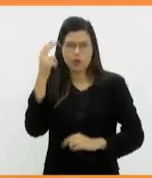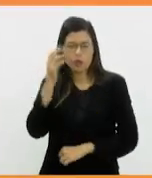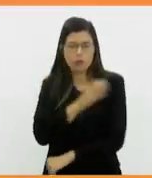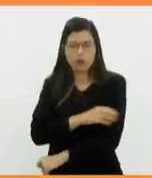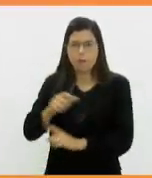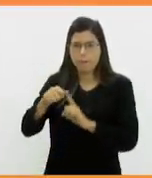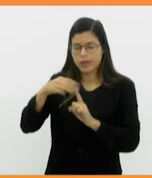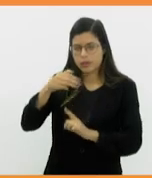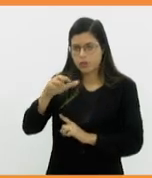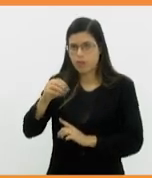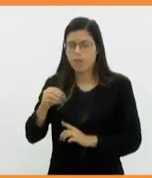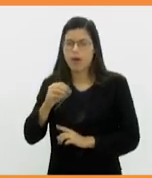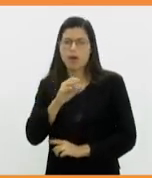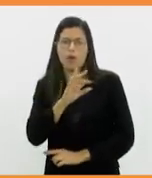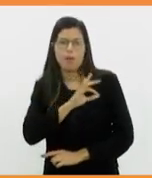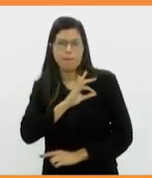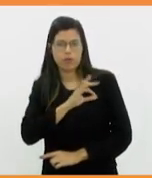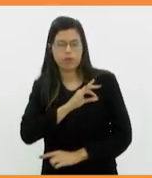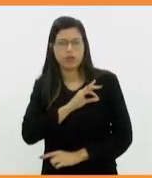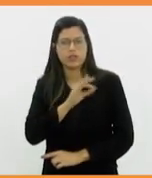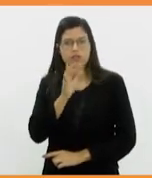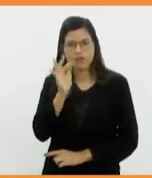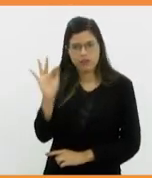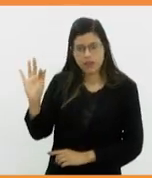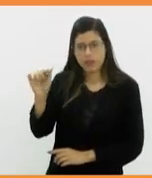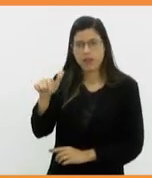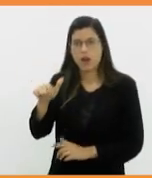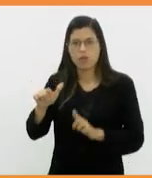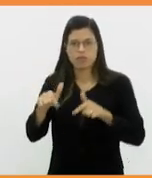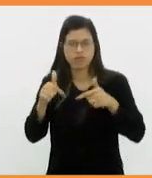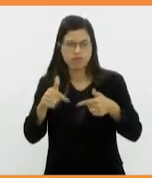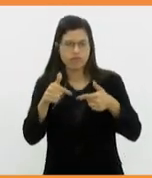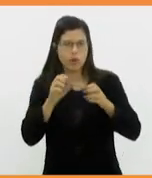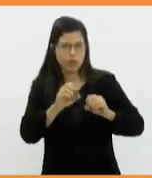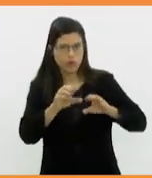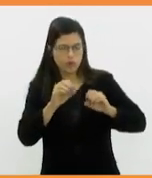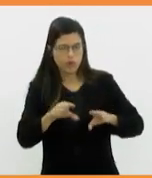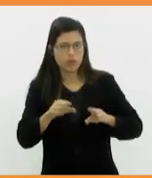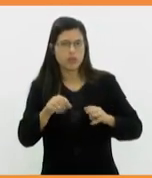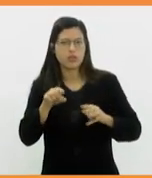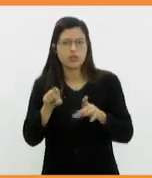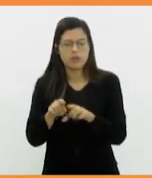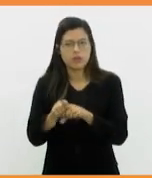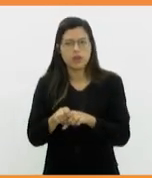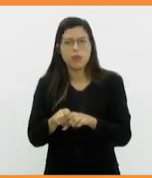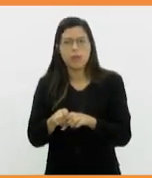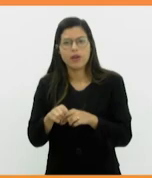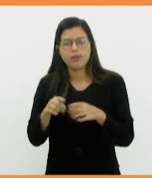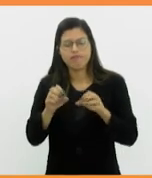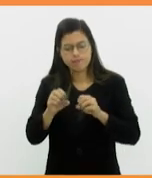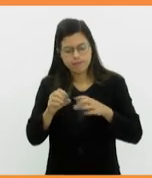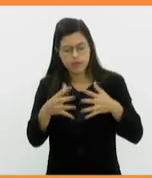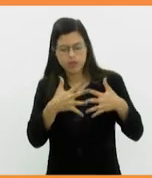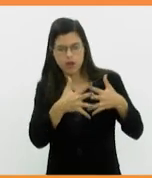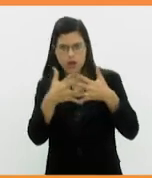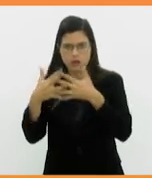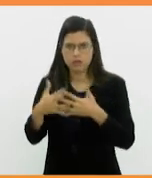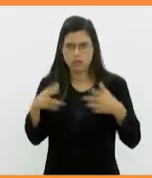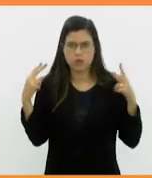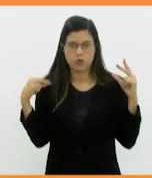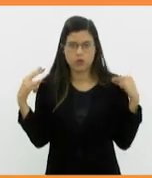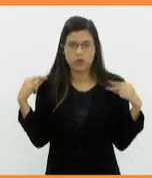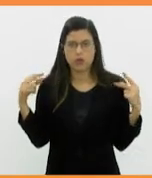maio, a Polícia Rodoviária Federal vem realizando uma série de ações educativas e sensibilizando condutores de caminhão. Os ocupantes dos